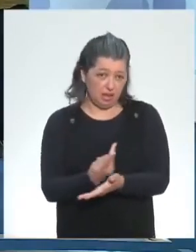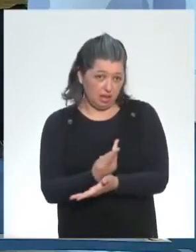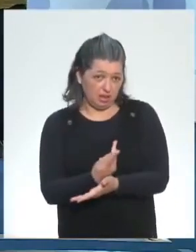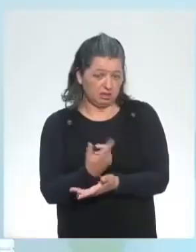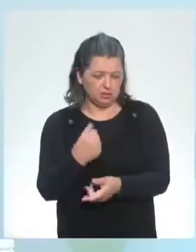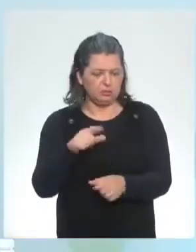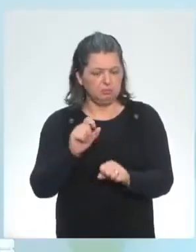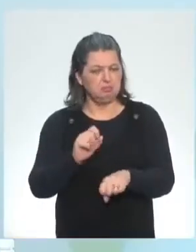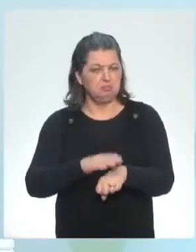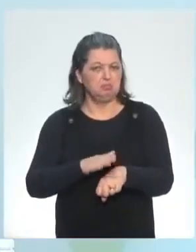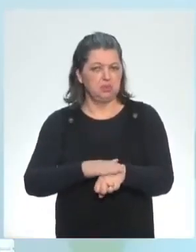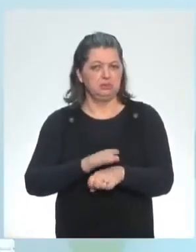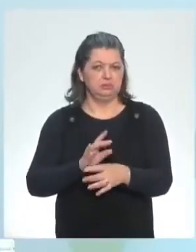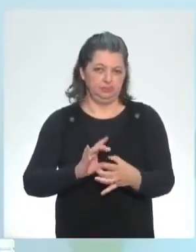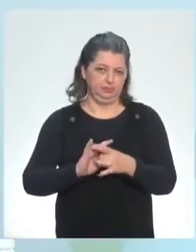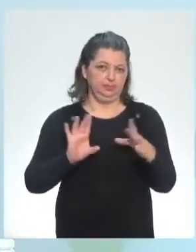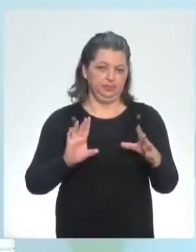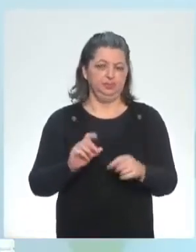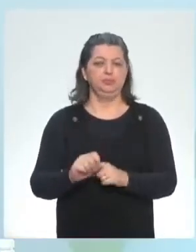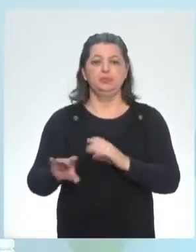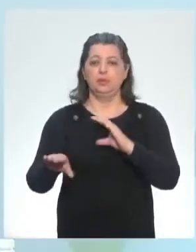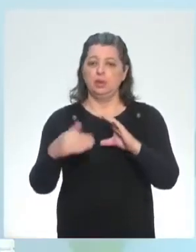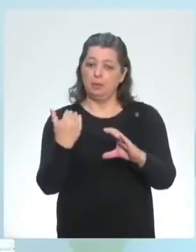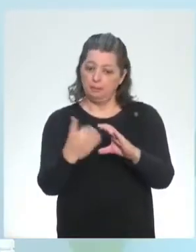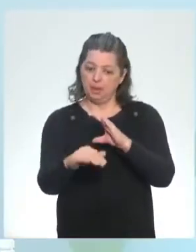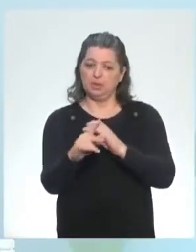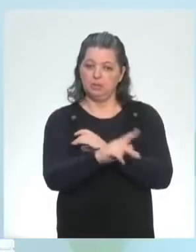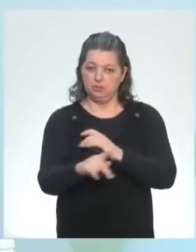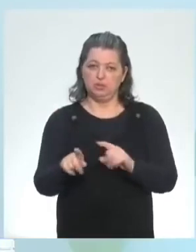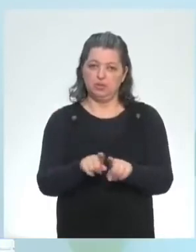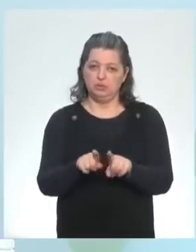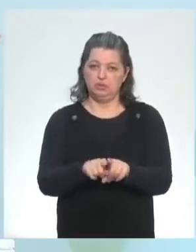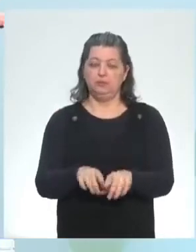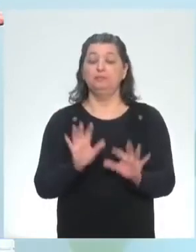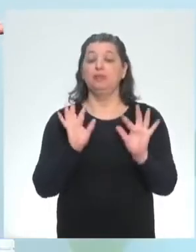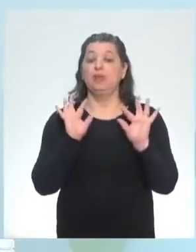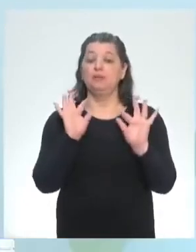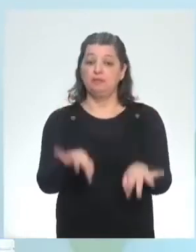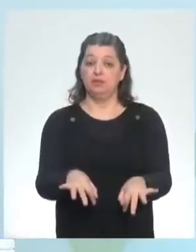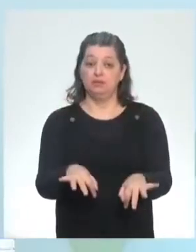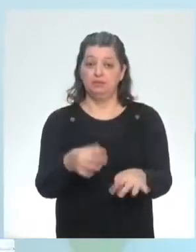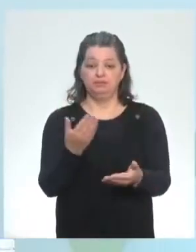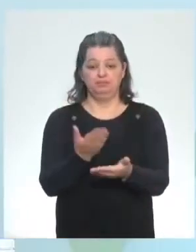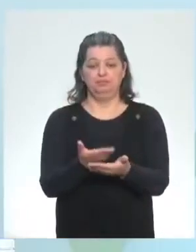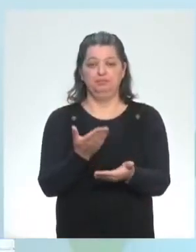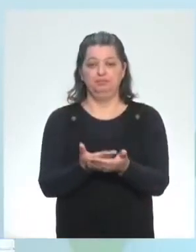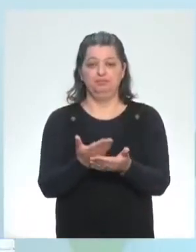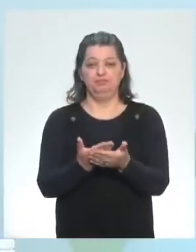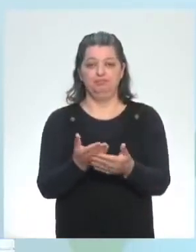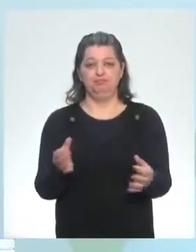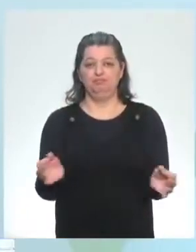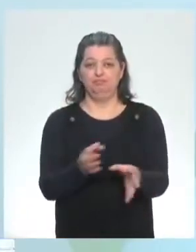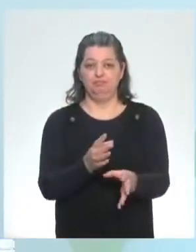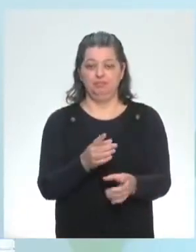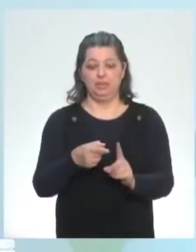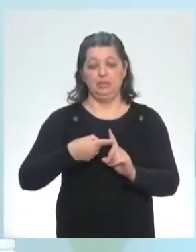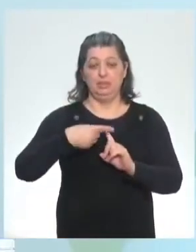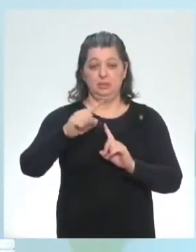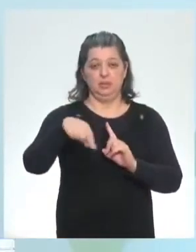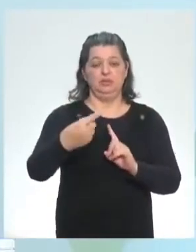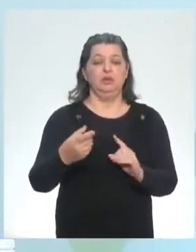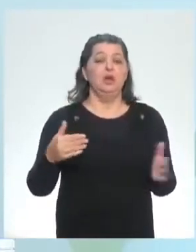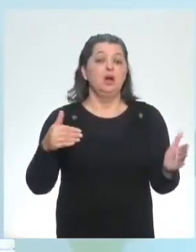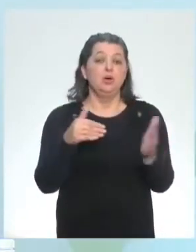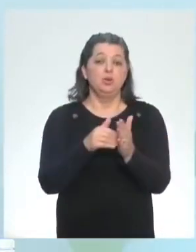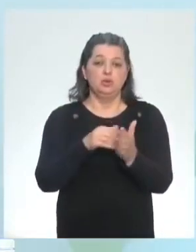de vocês. Veja aí com a sua apostila. Manda para o professor, certinho, gente. E finalmente acabou a aula, até semana que vem. E esse foi o último